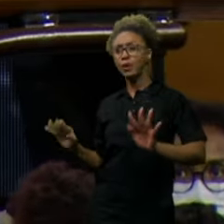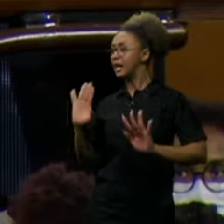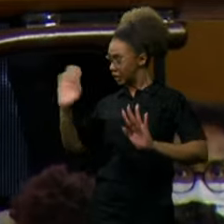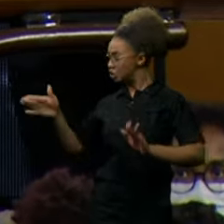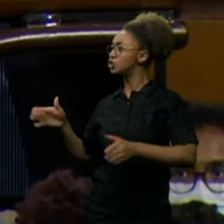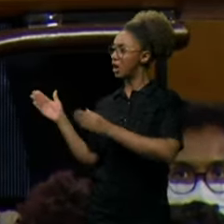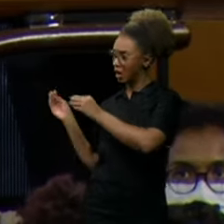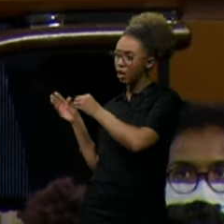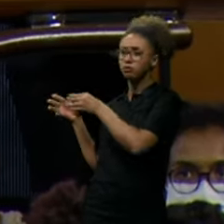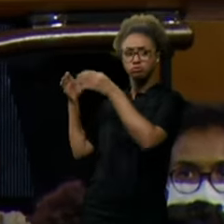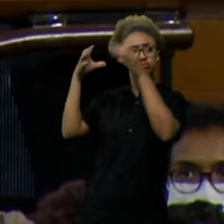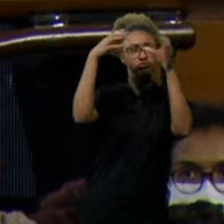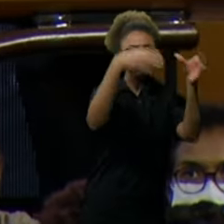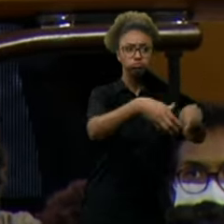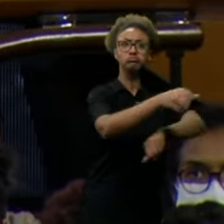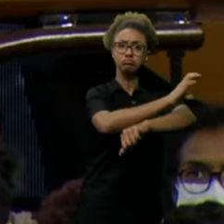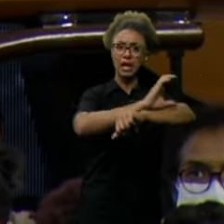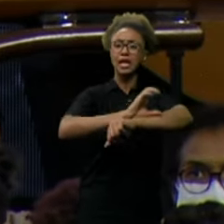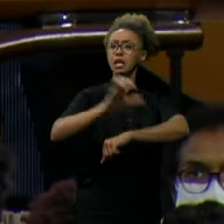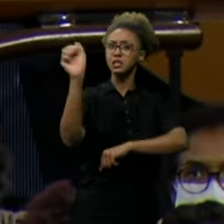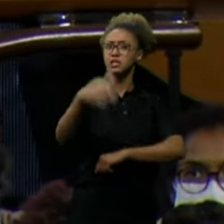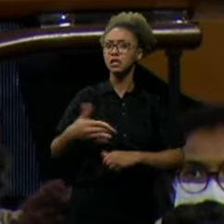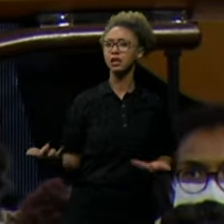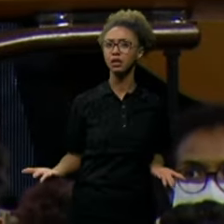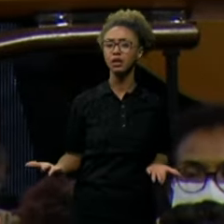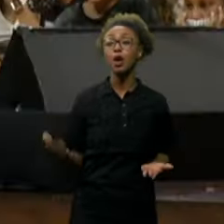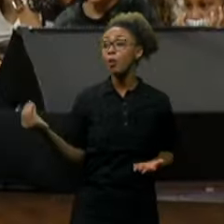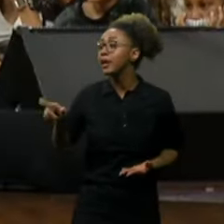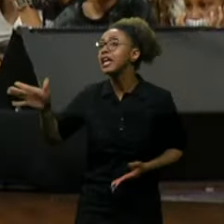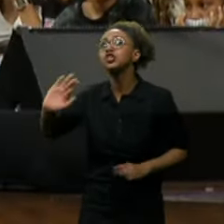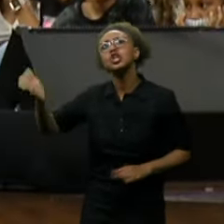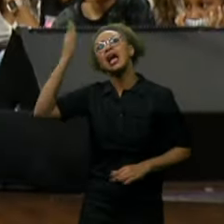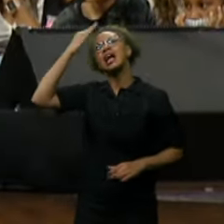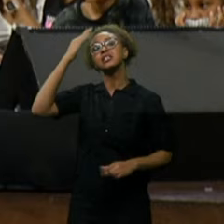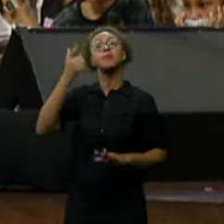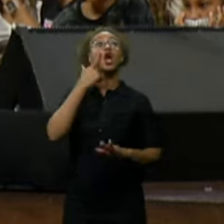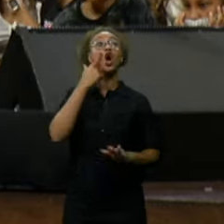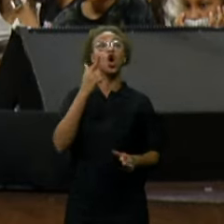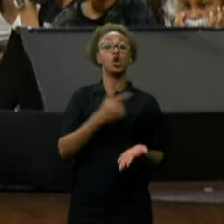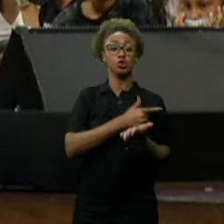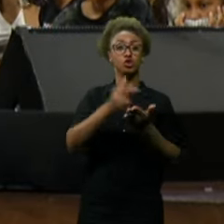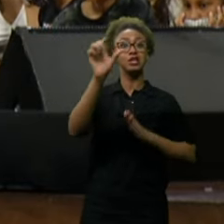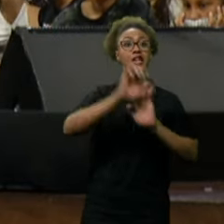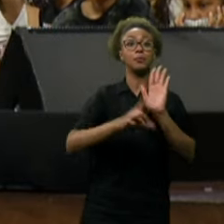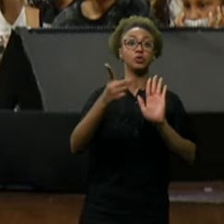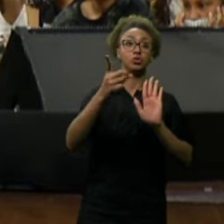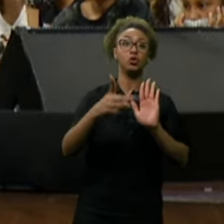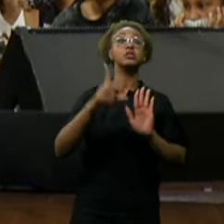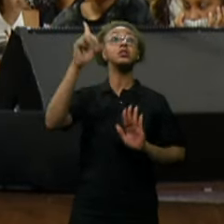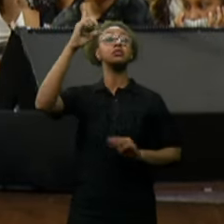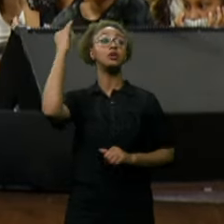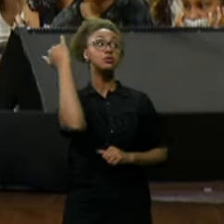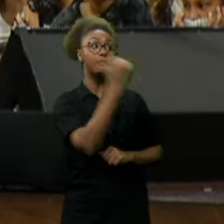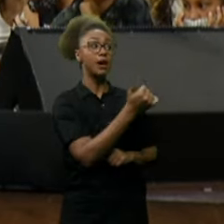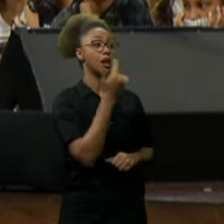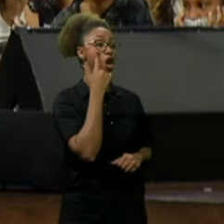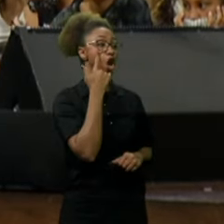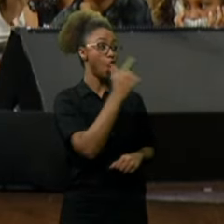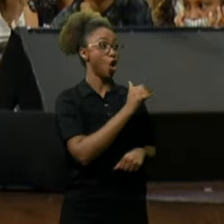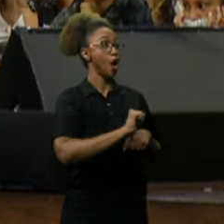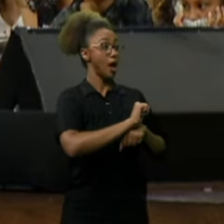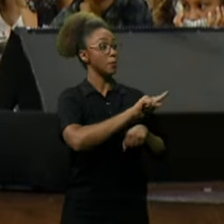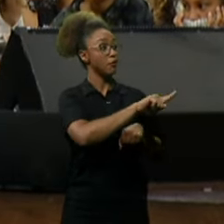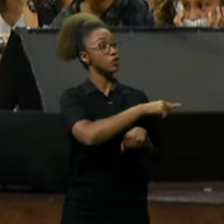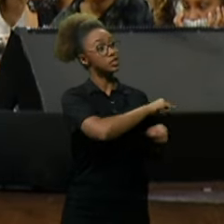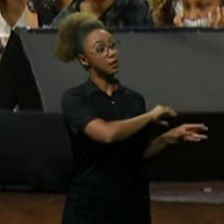em casa não porque o homem é muito visionário Olha isso gente em Gênesis 12 você vendeu hoje falando com Abraão que